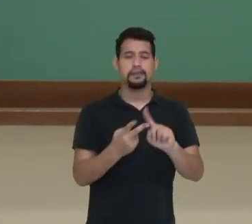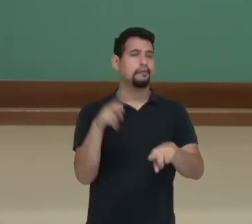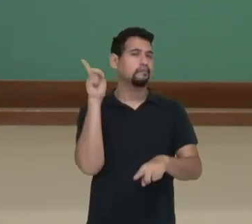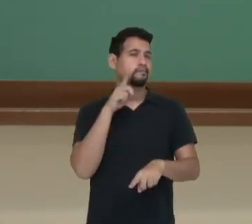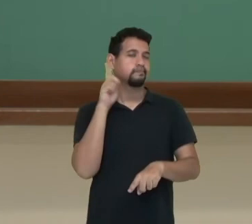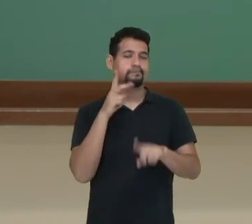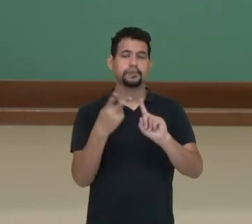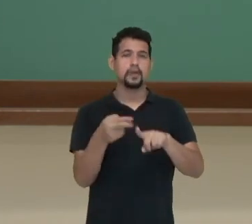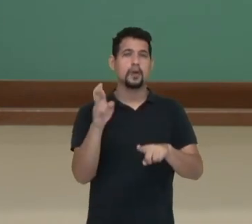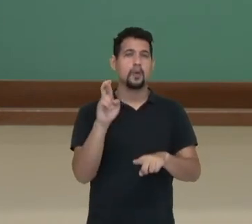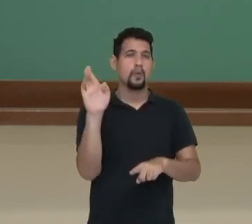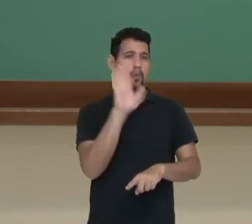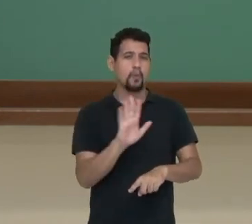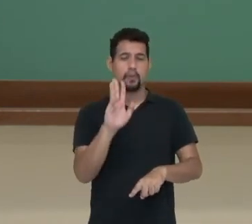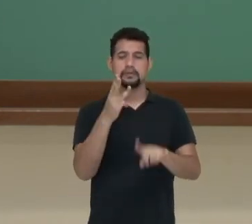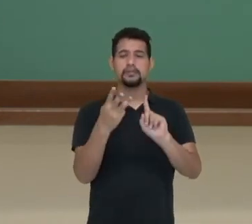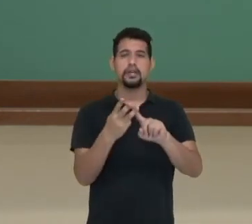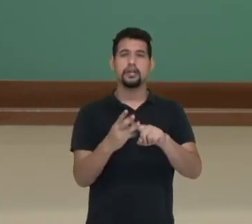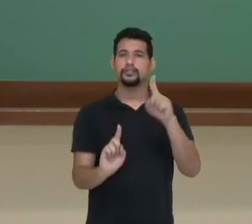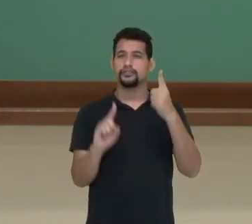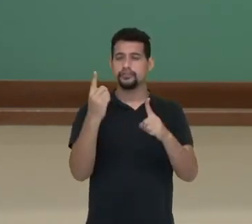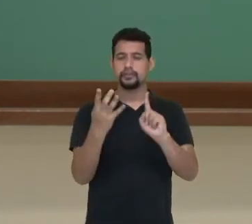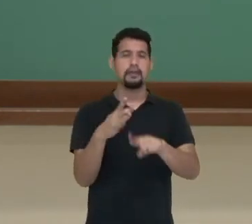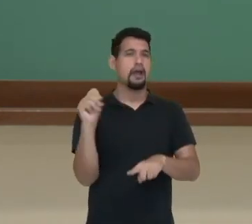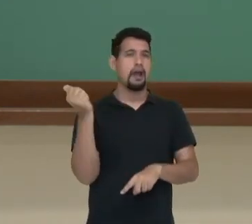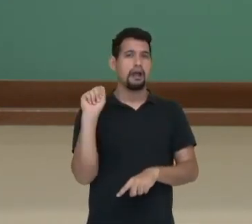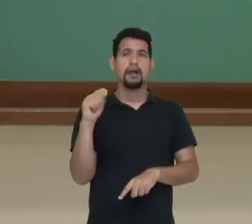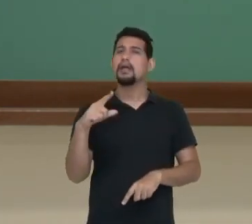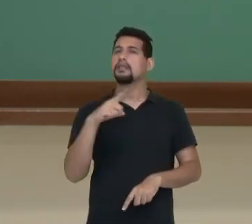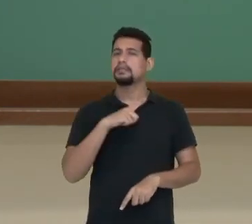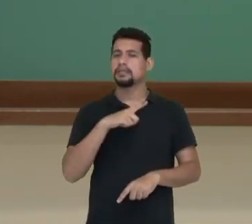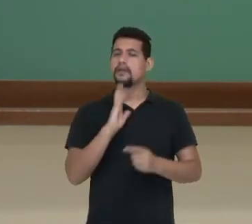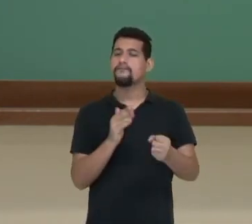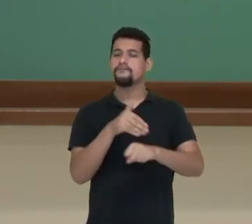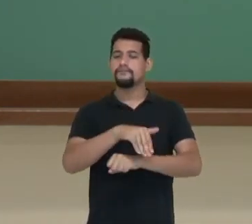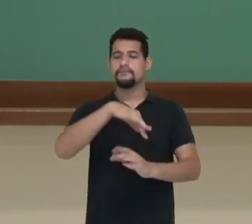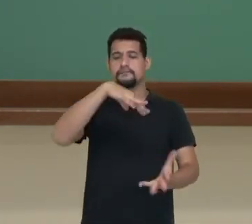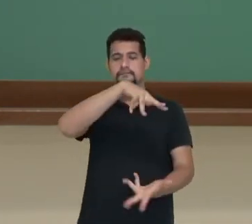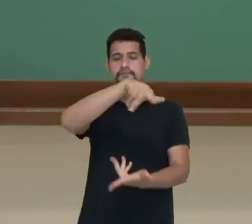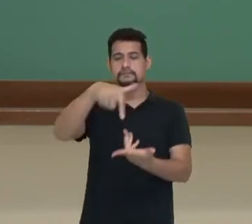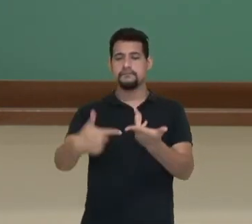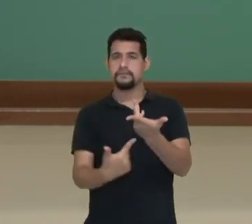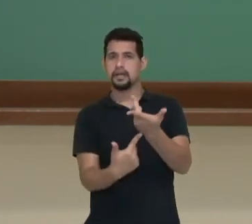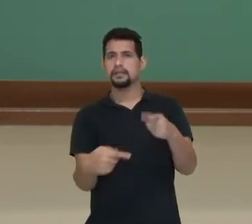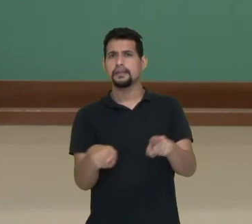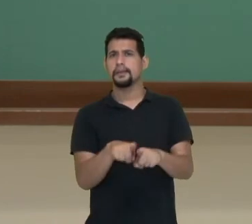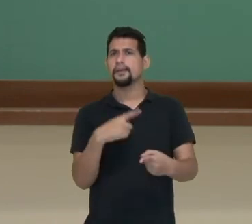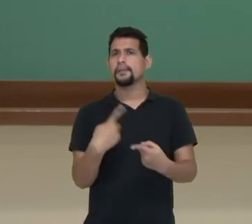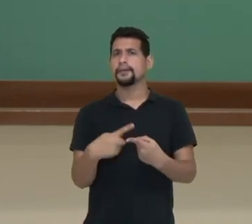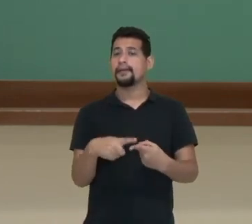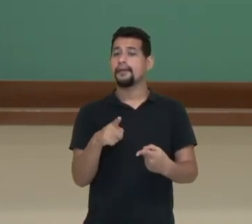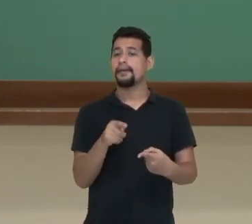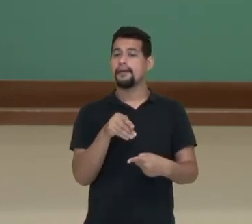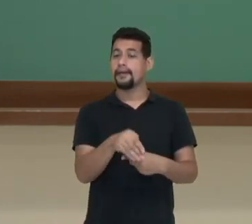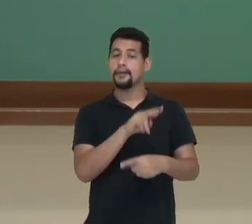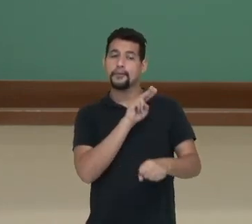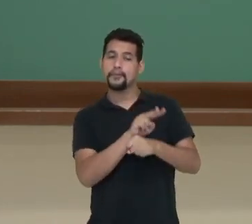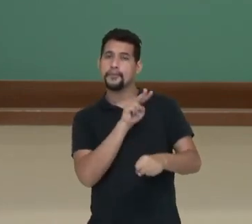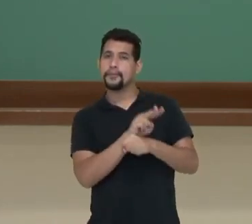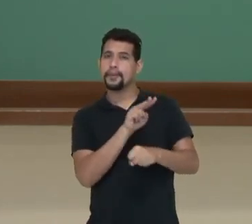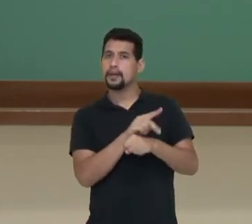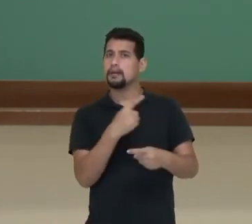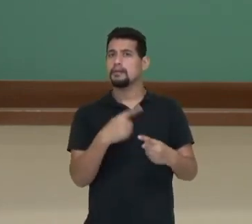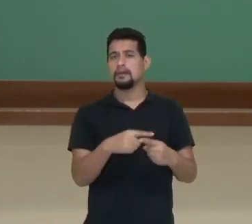Unidos, Rússia, Chile, Argentina, têm realmente presença nesse continente. E é justamente um continente que é preservado por